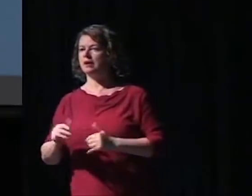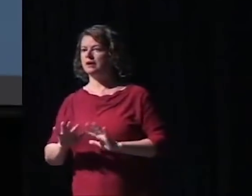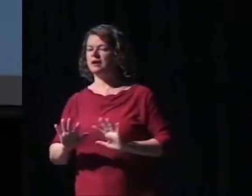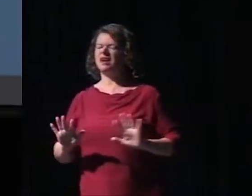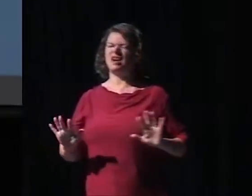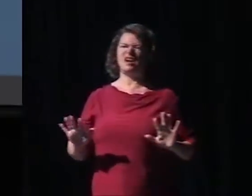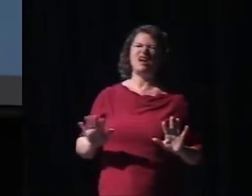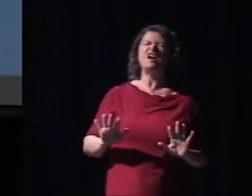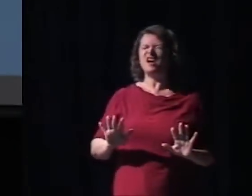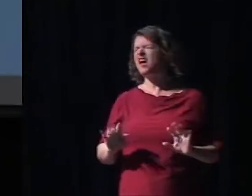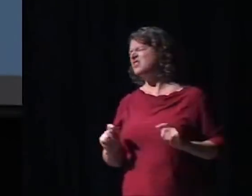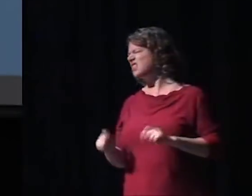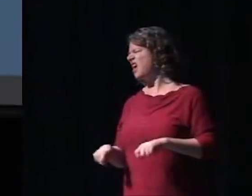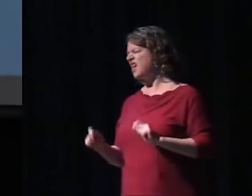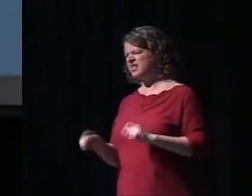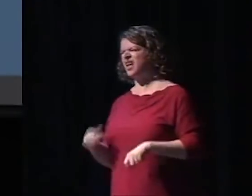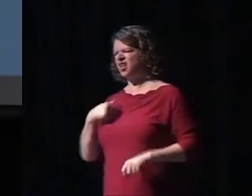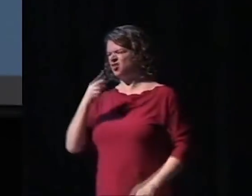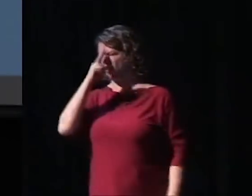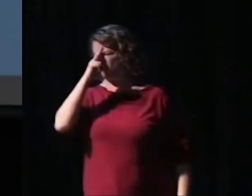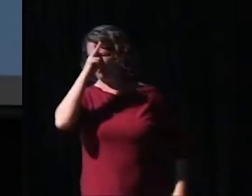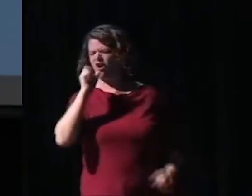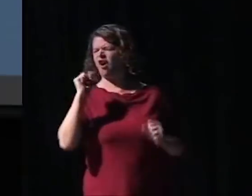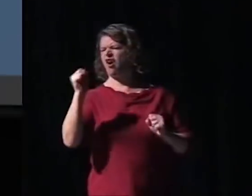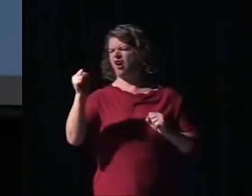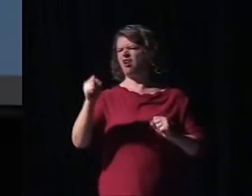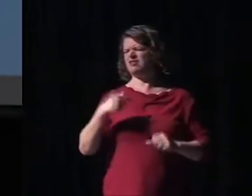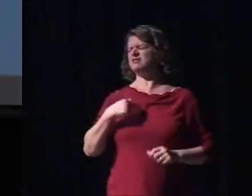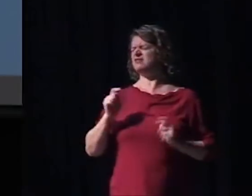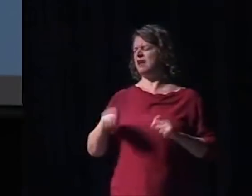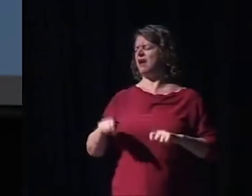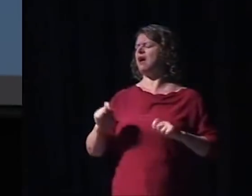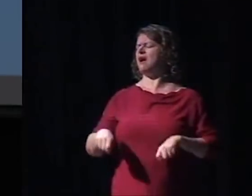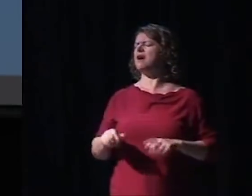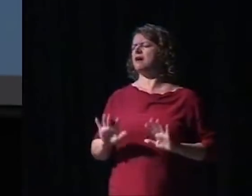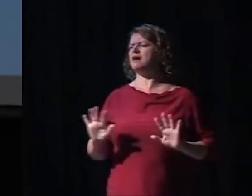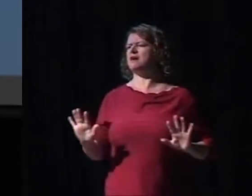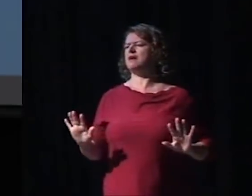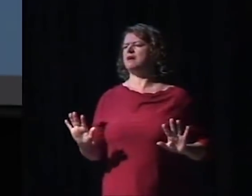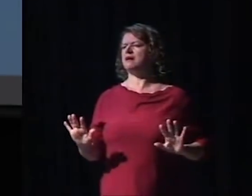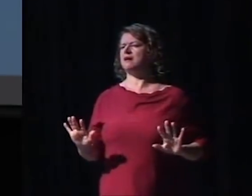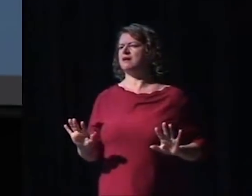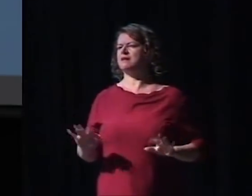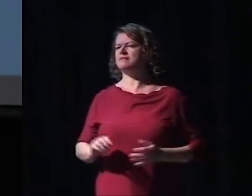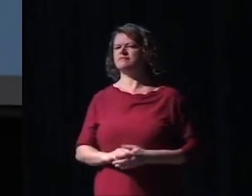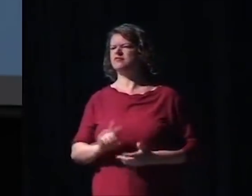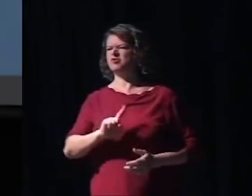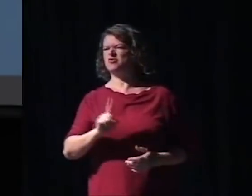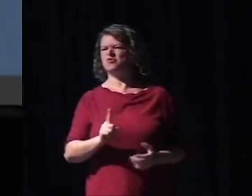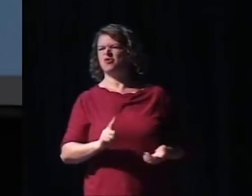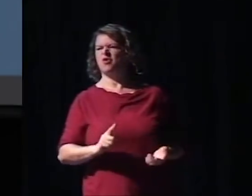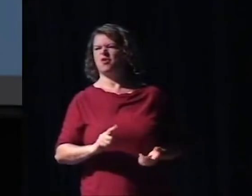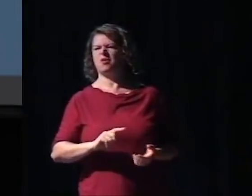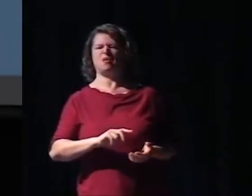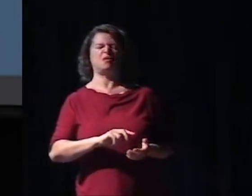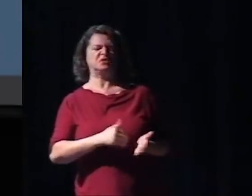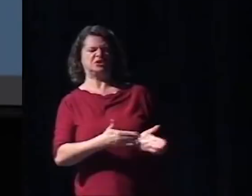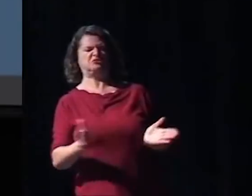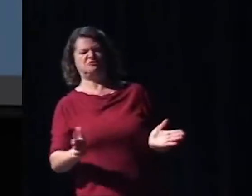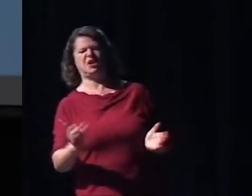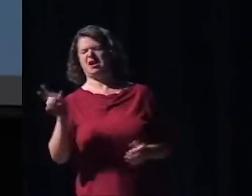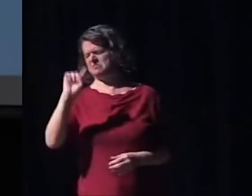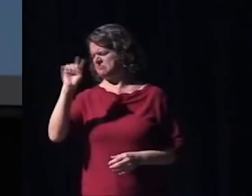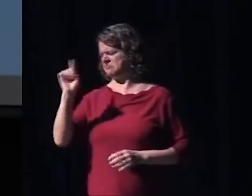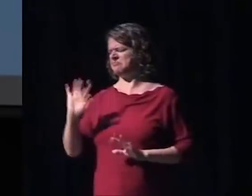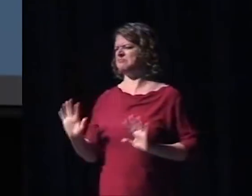uma vacina capaz de imunizar ele contra o pecado. Tipo assim, a Deus está me usando